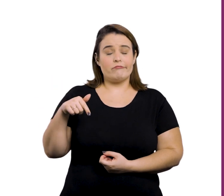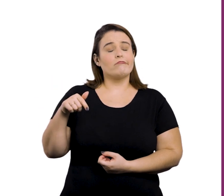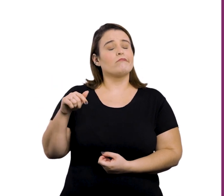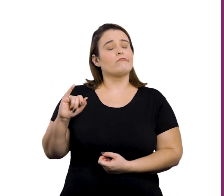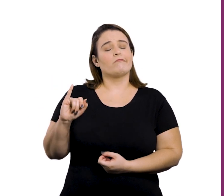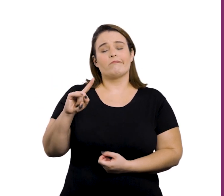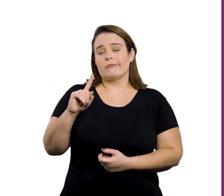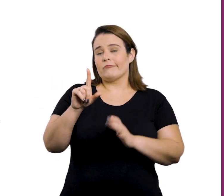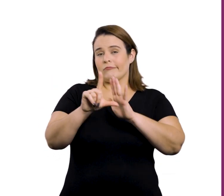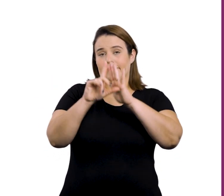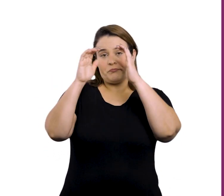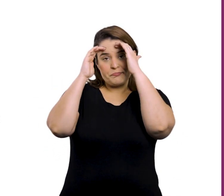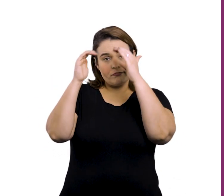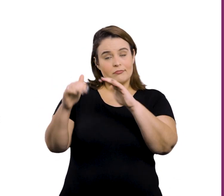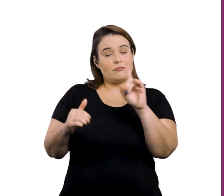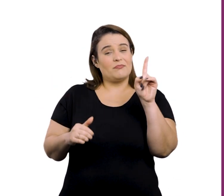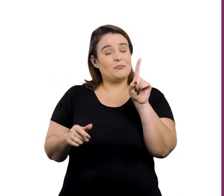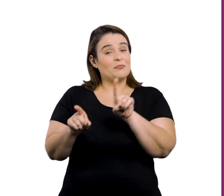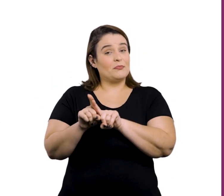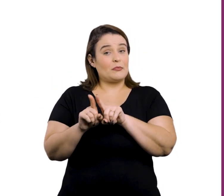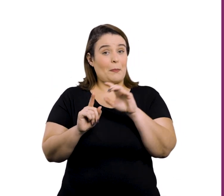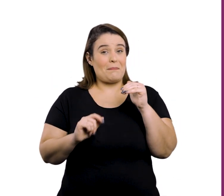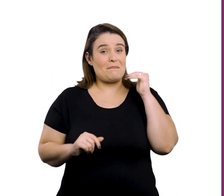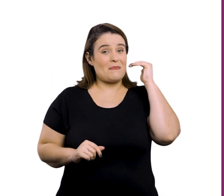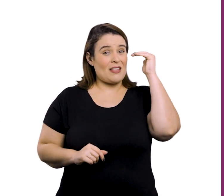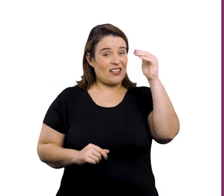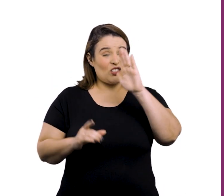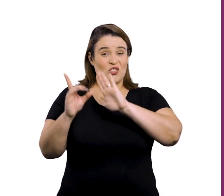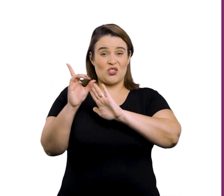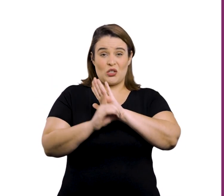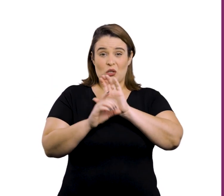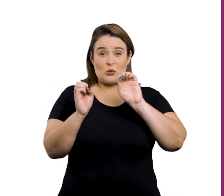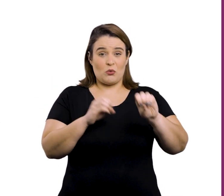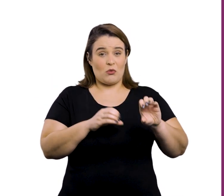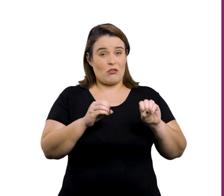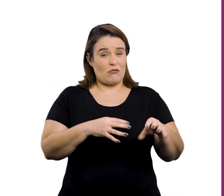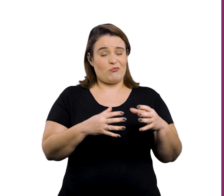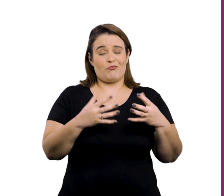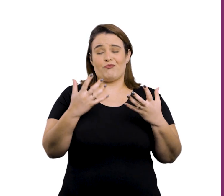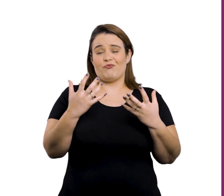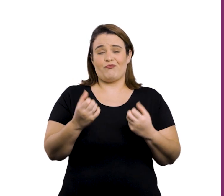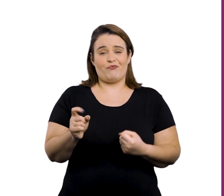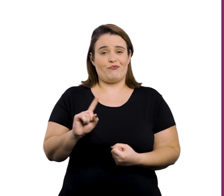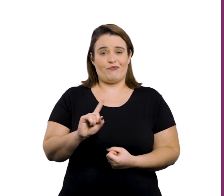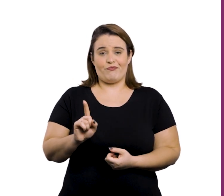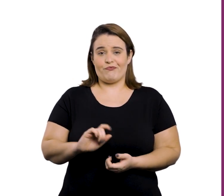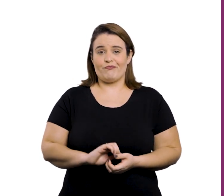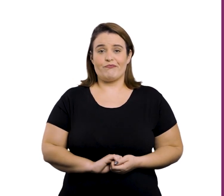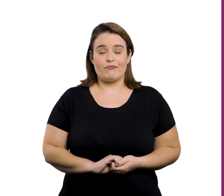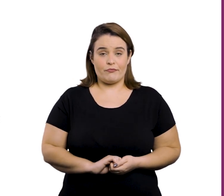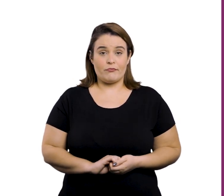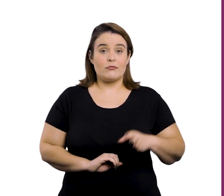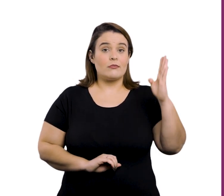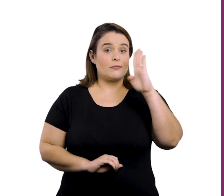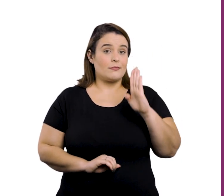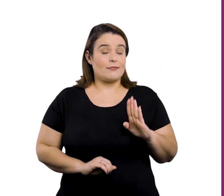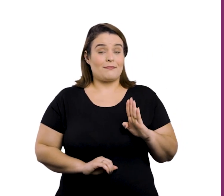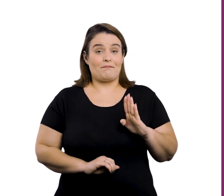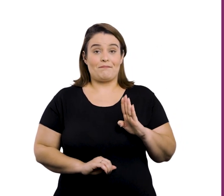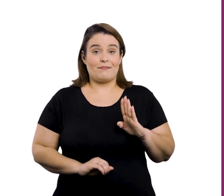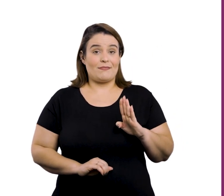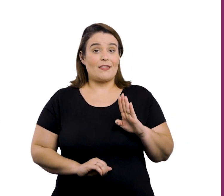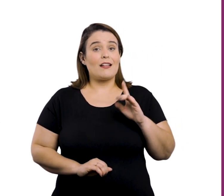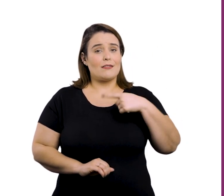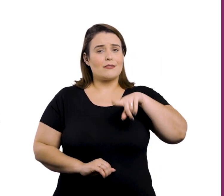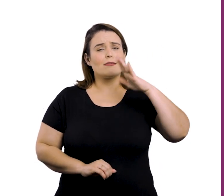CAQI, a lei não está sendo cumprida e, mais do que isso, o direito à educação não está sendo consagrado. No